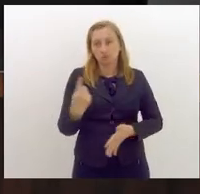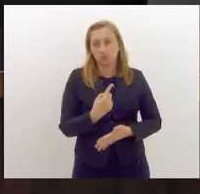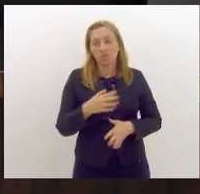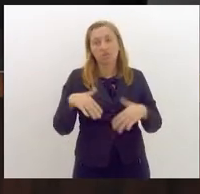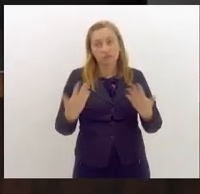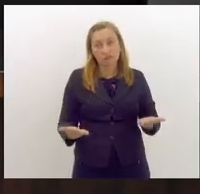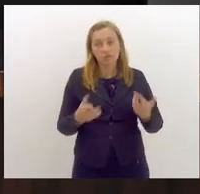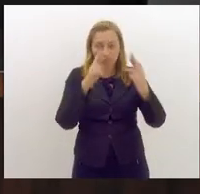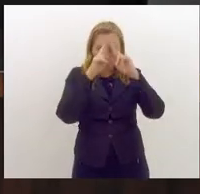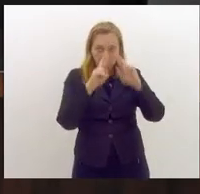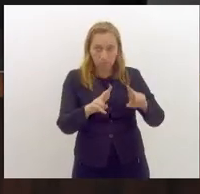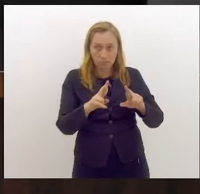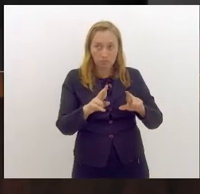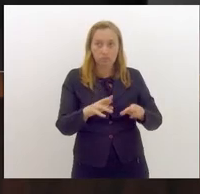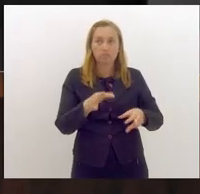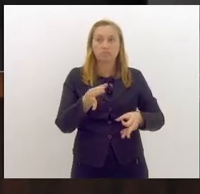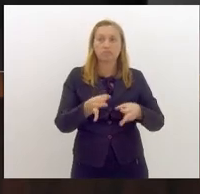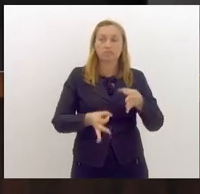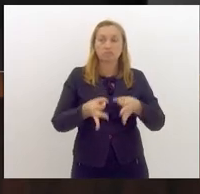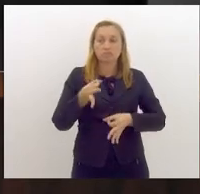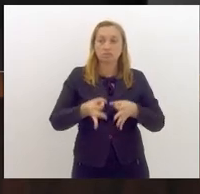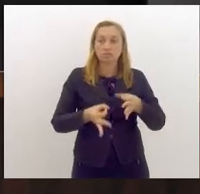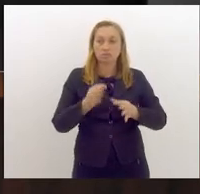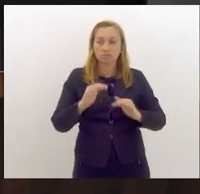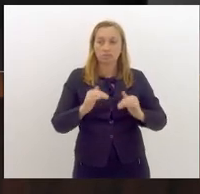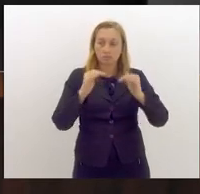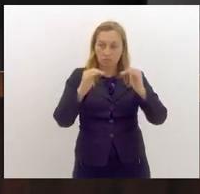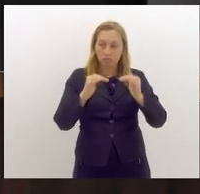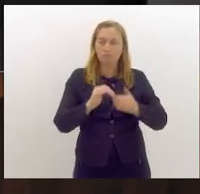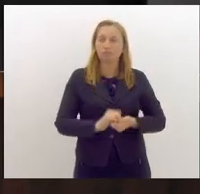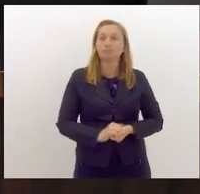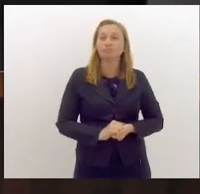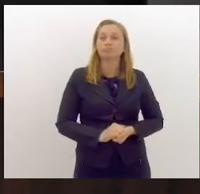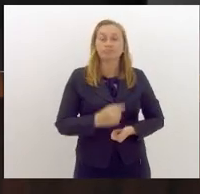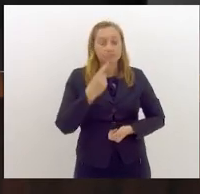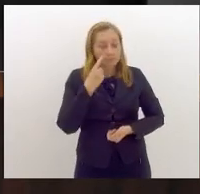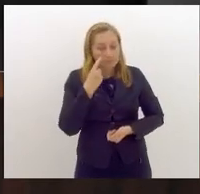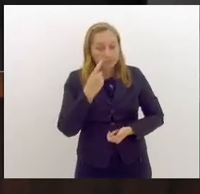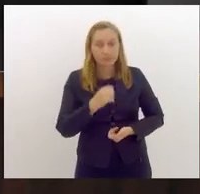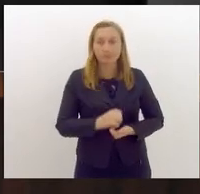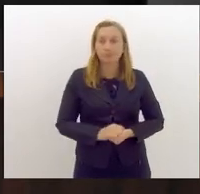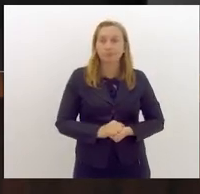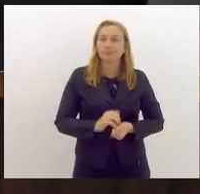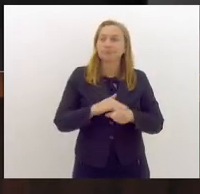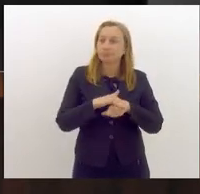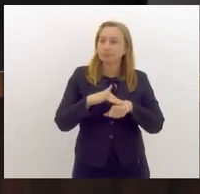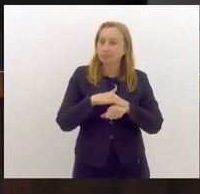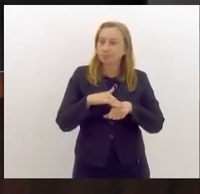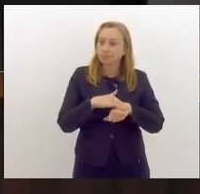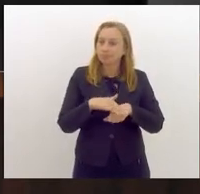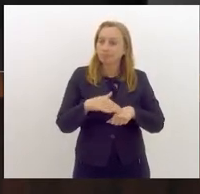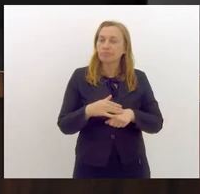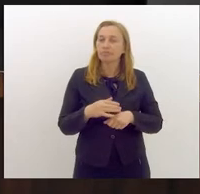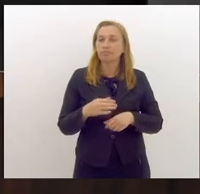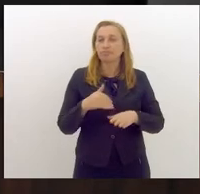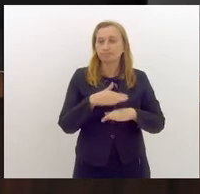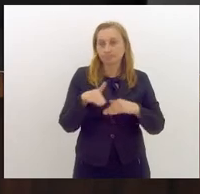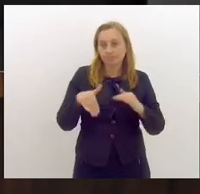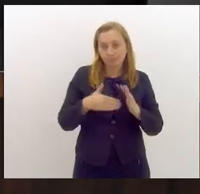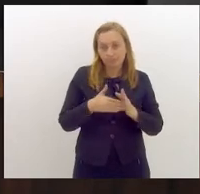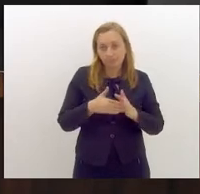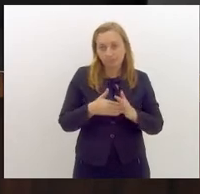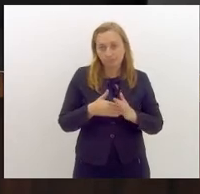eu vou respeitar a decisão judicial estou tentando fazer uma conversa com os interessados